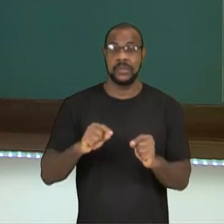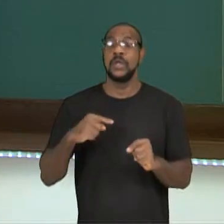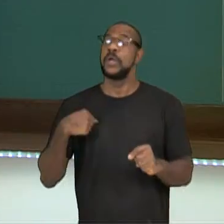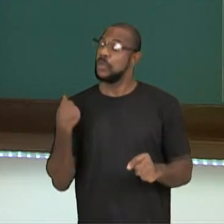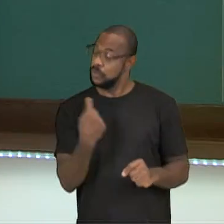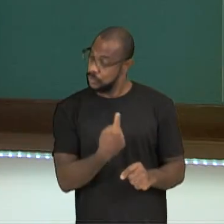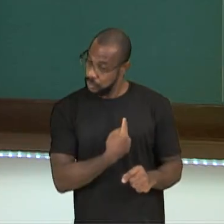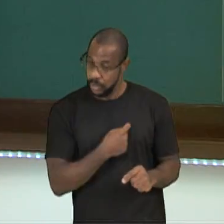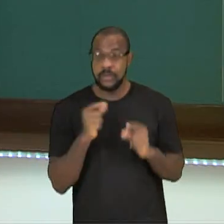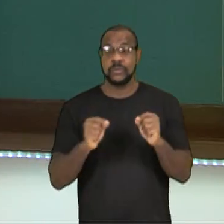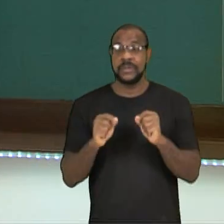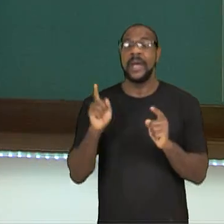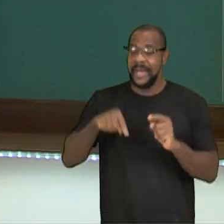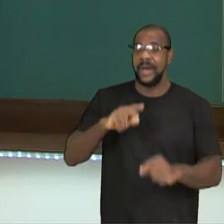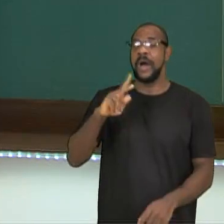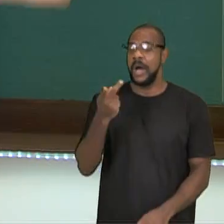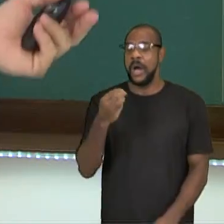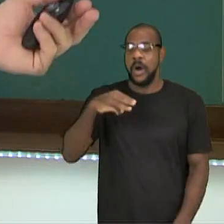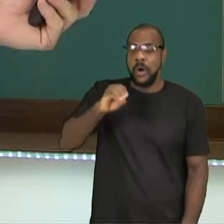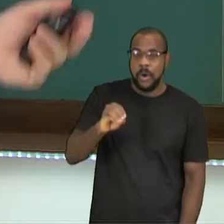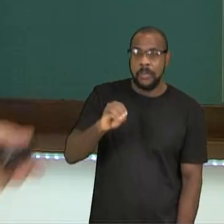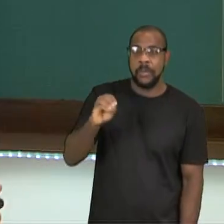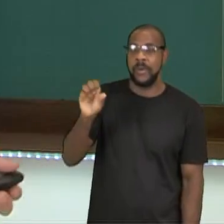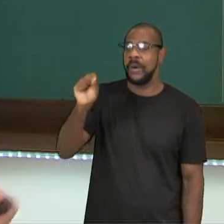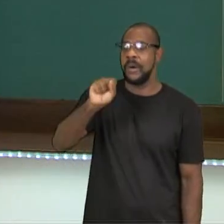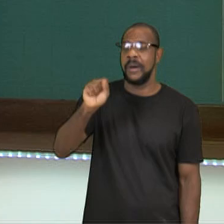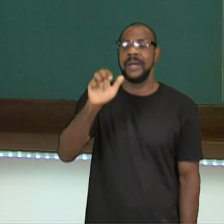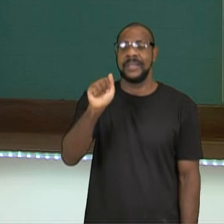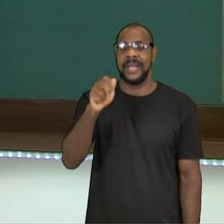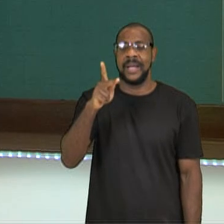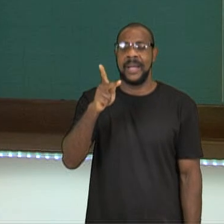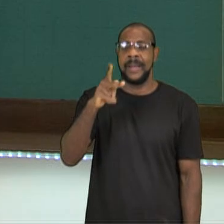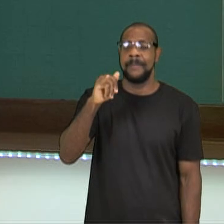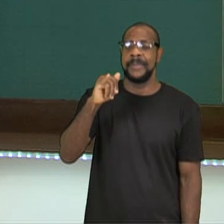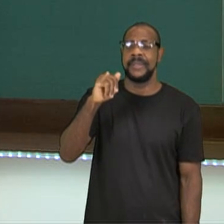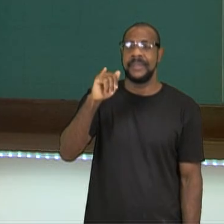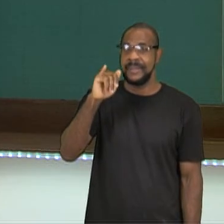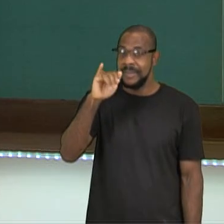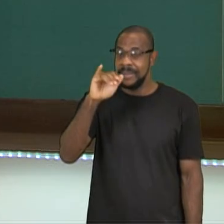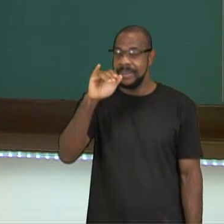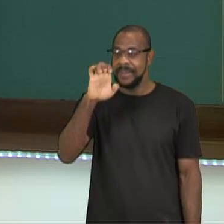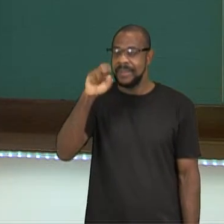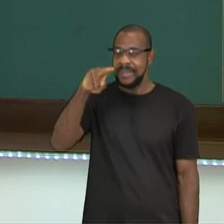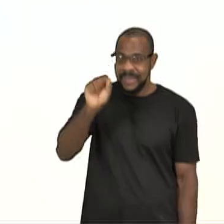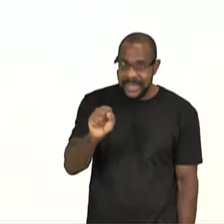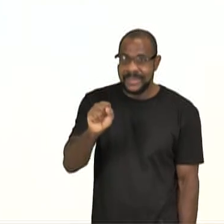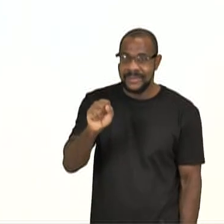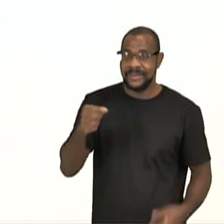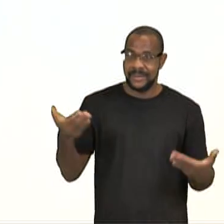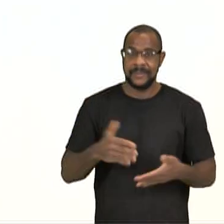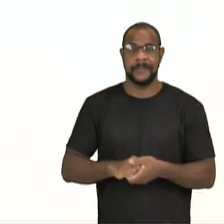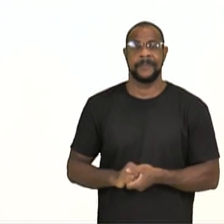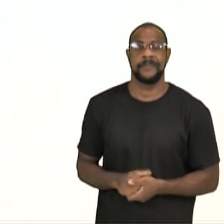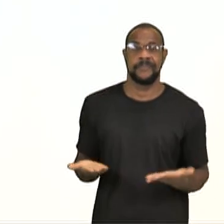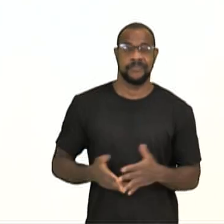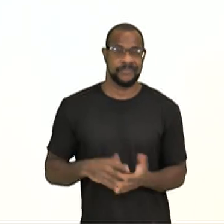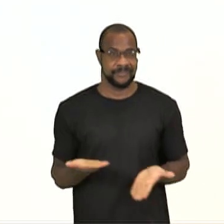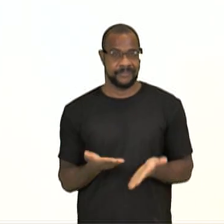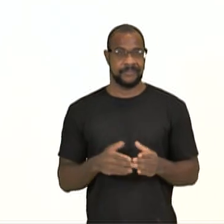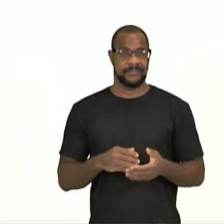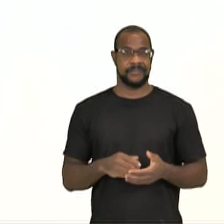modernos. A única raça que existe é a nossa, humana. Ok? Quiz, ao longo do processo de evolução,